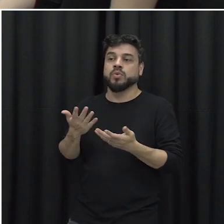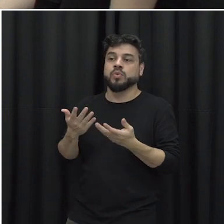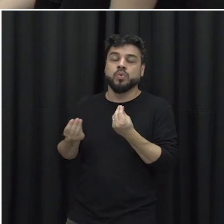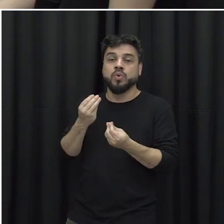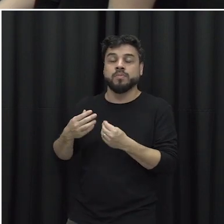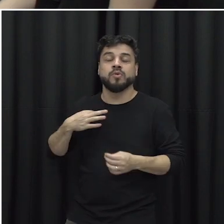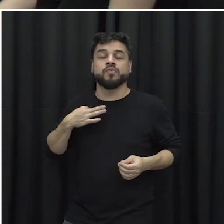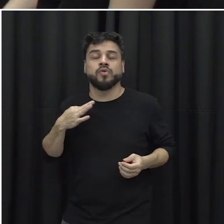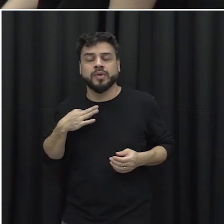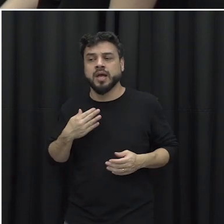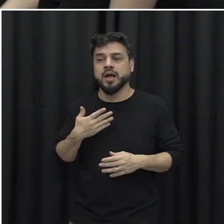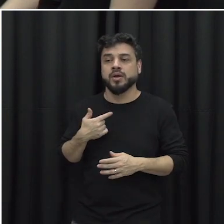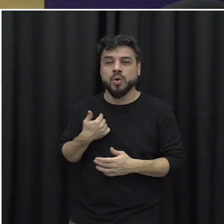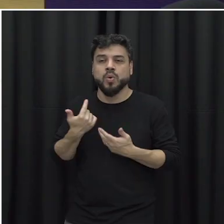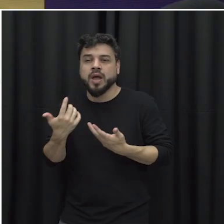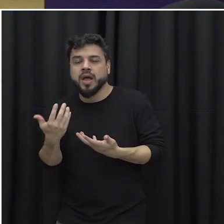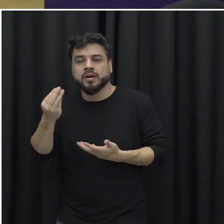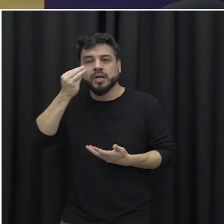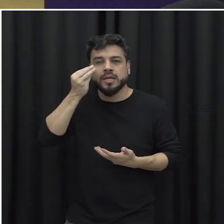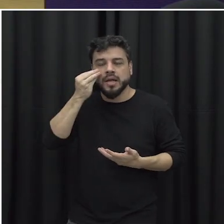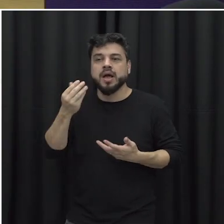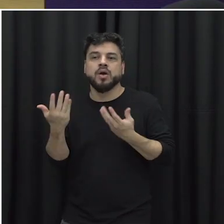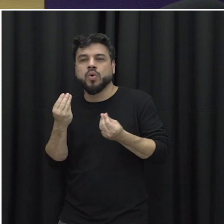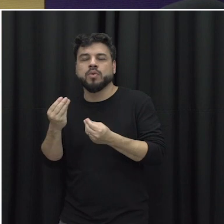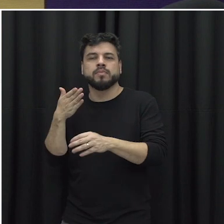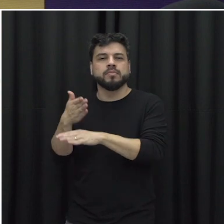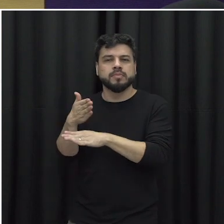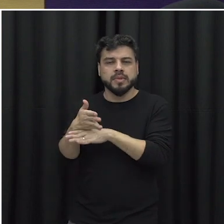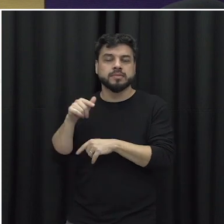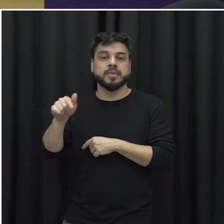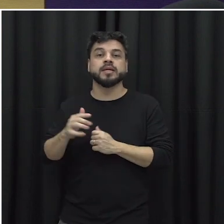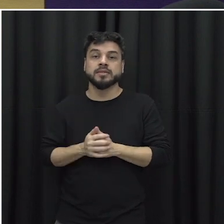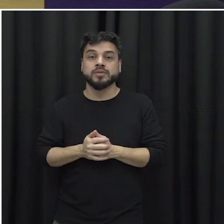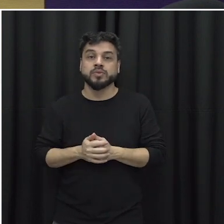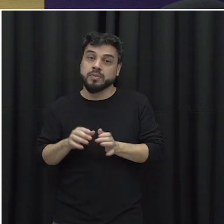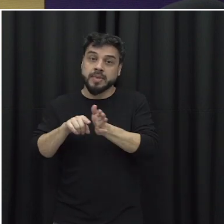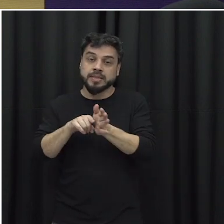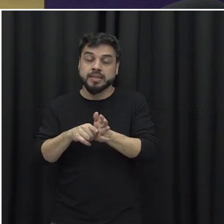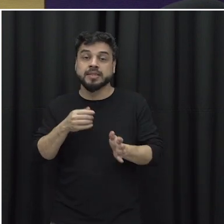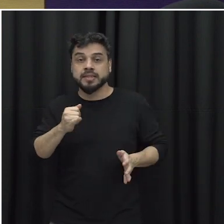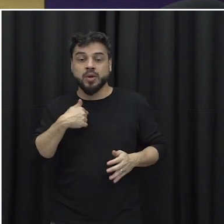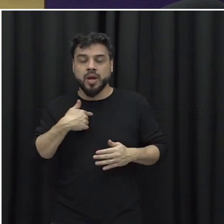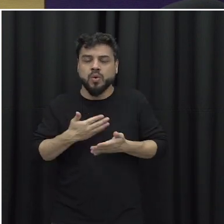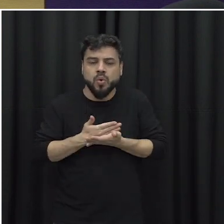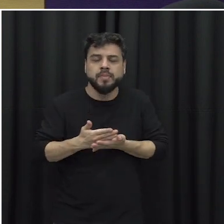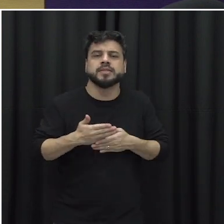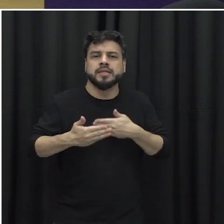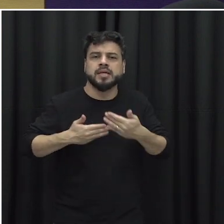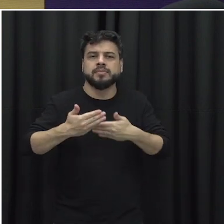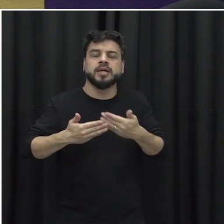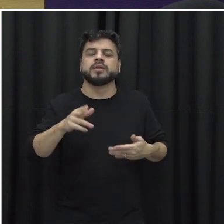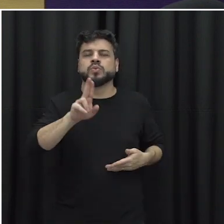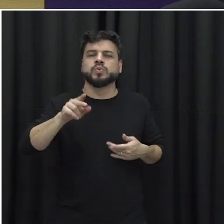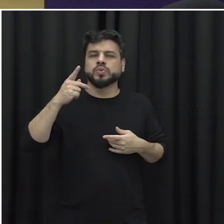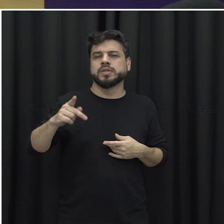como eu posso fazer parte dessa pesquisa. Então eu queria saber se alguém quer iniciar um tratamento que tem o uso de cannabis, que não seja